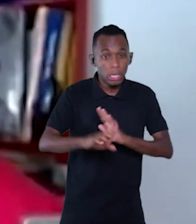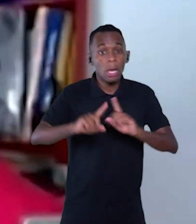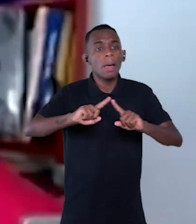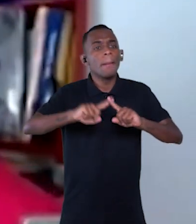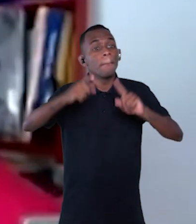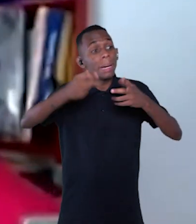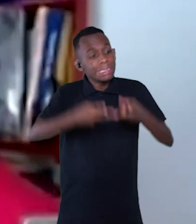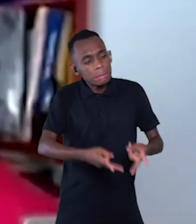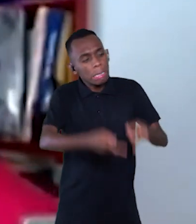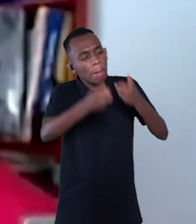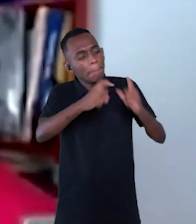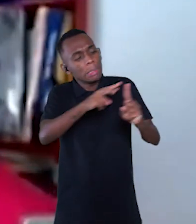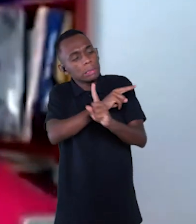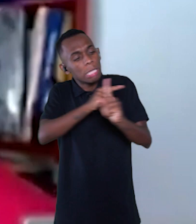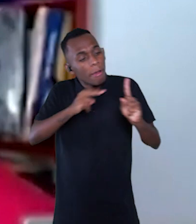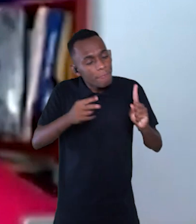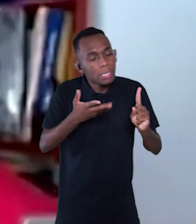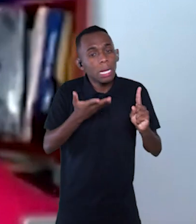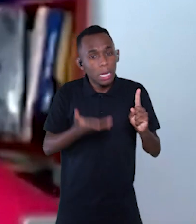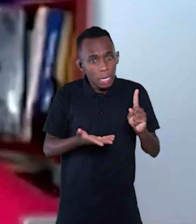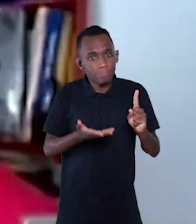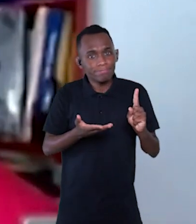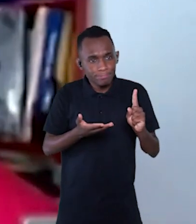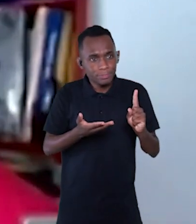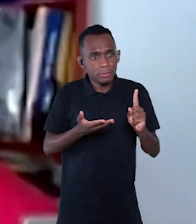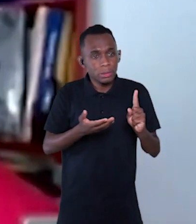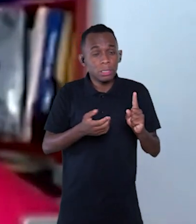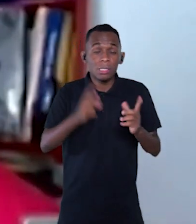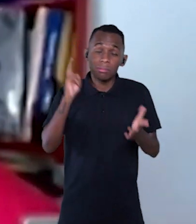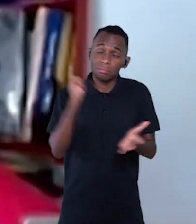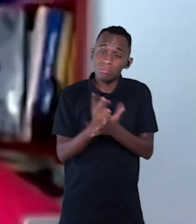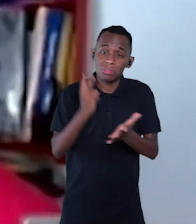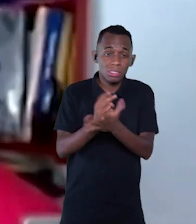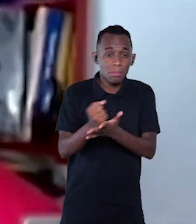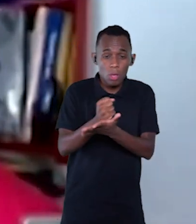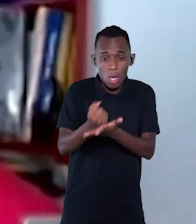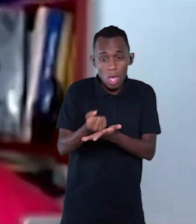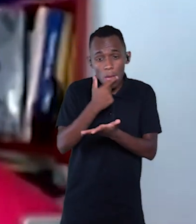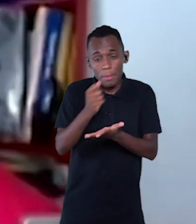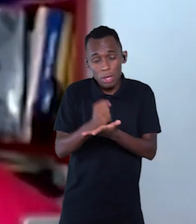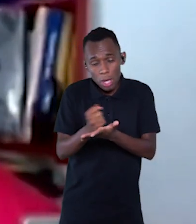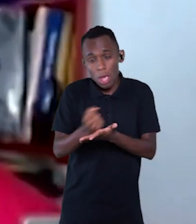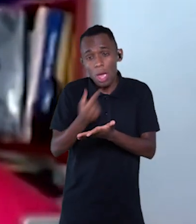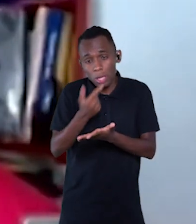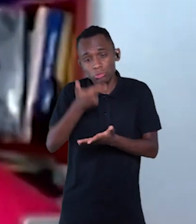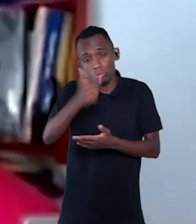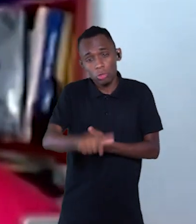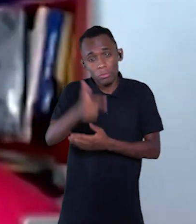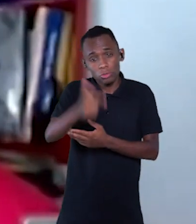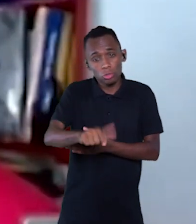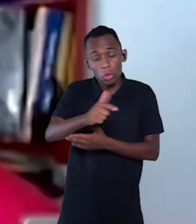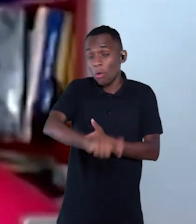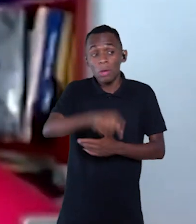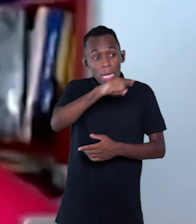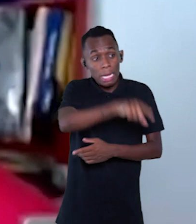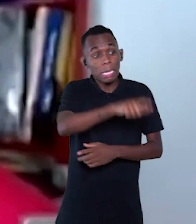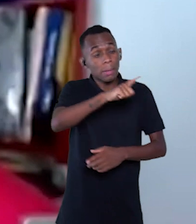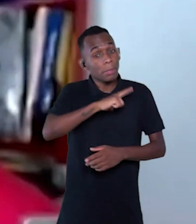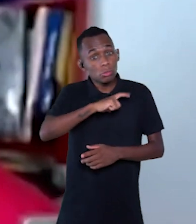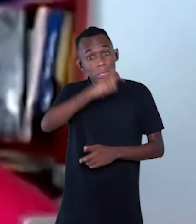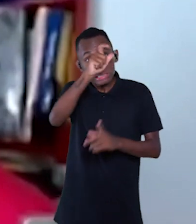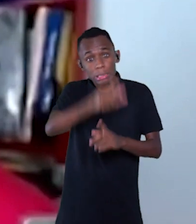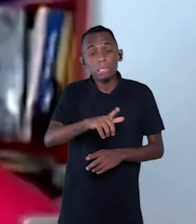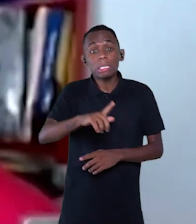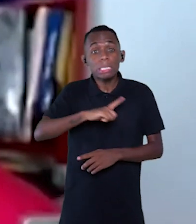com profundidade para aquela condição, você vai ficar renovando aquela receita até aquela pessoa apresentar um problema em consequência do uso